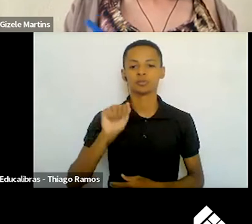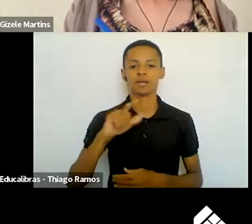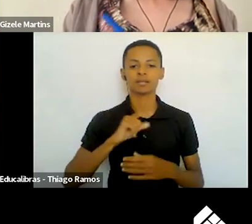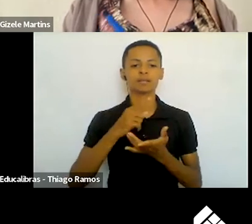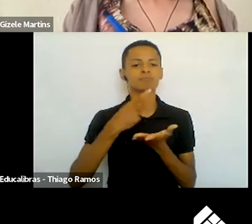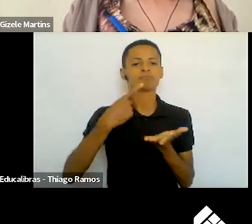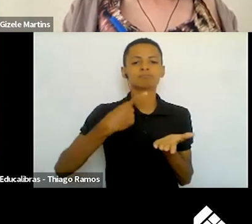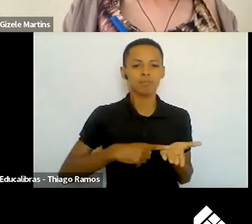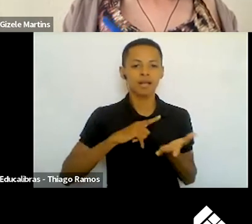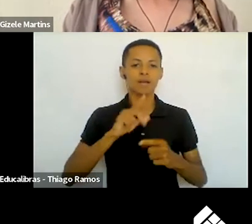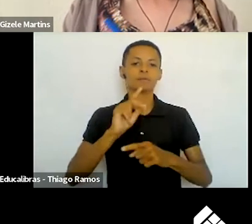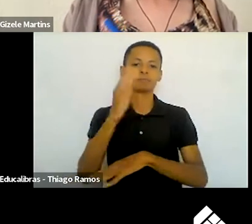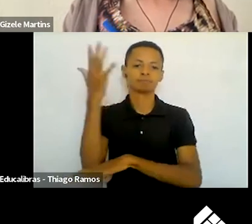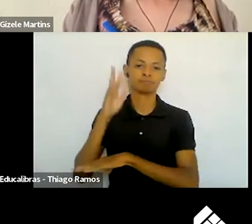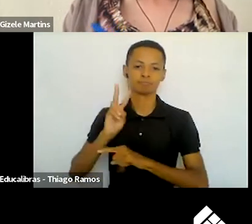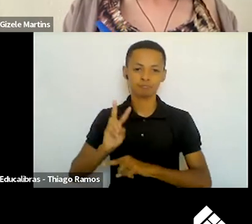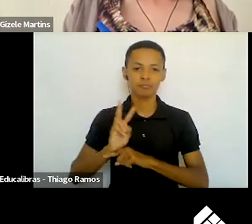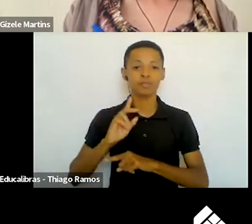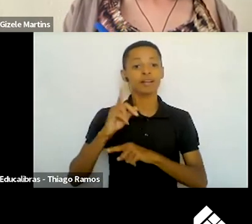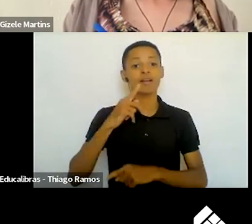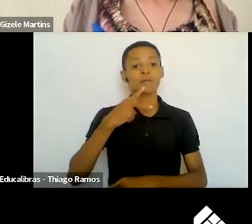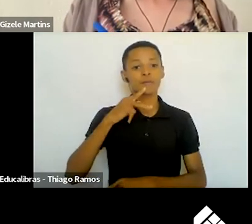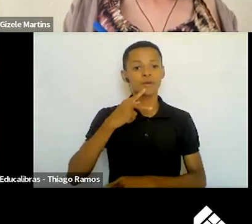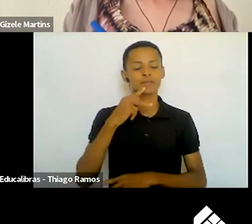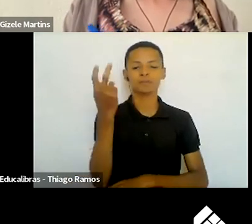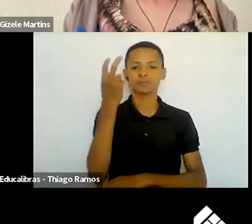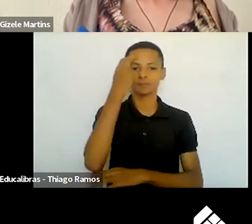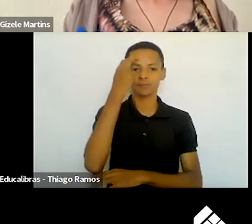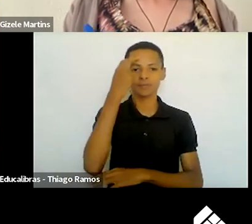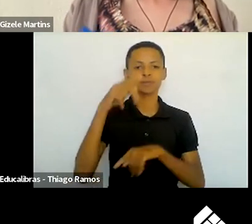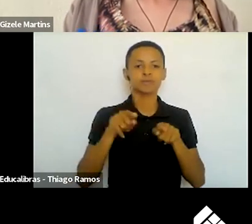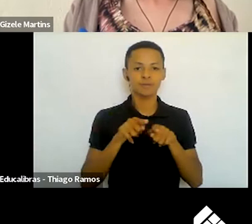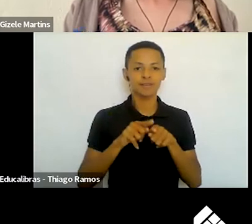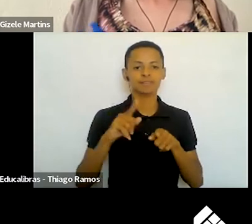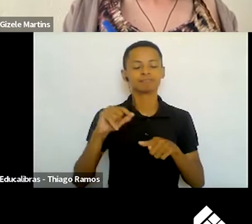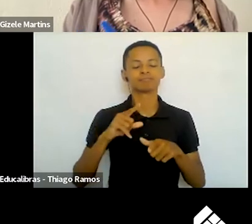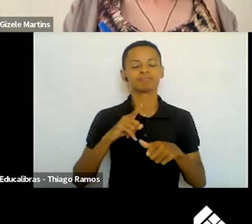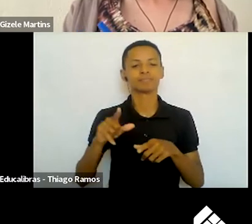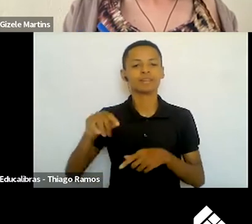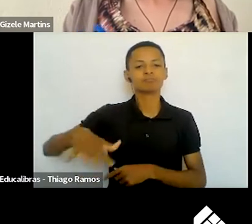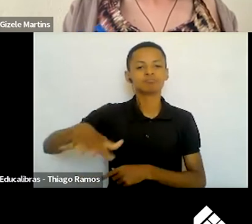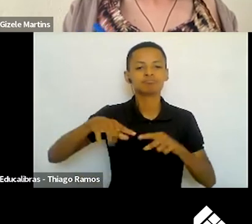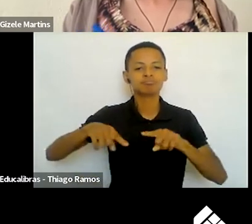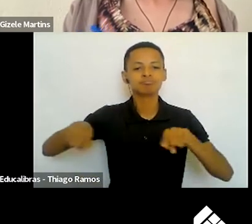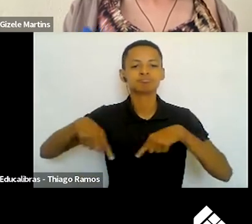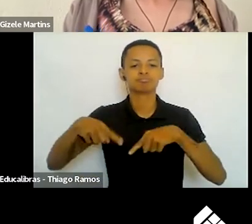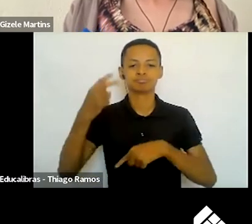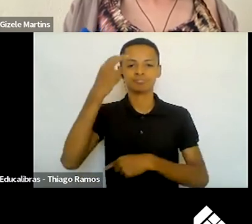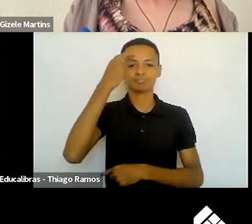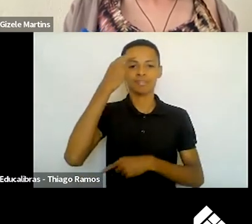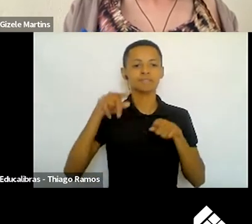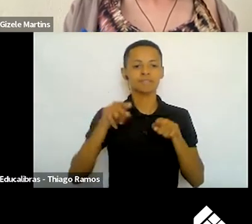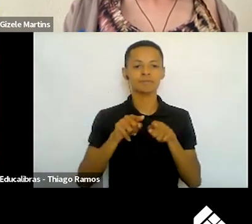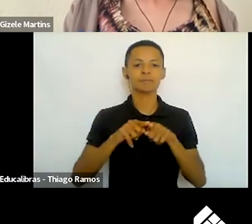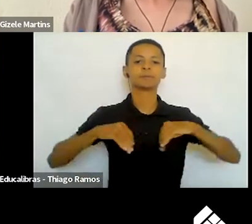da floresta, patrimônio cultural, propriedade intelectual e dos territórios dos